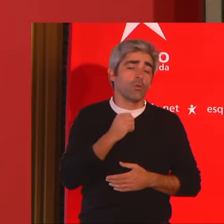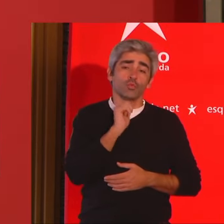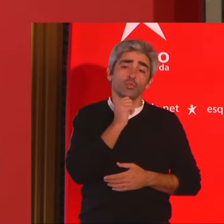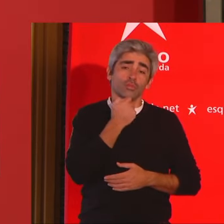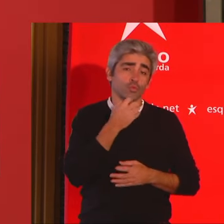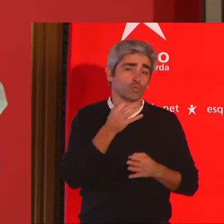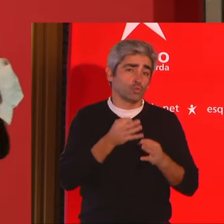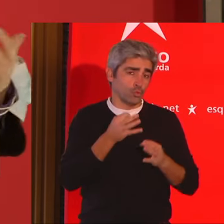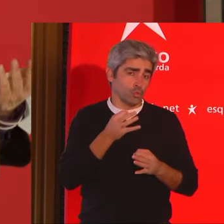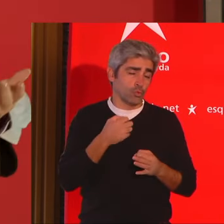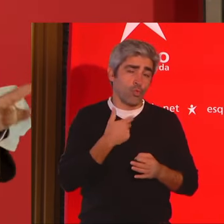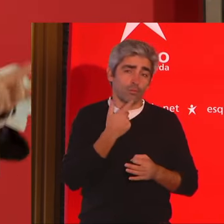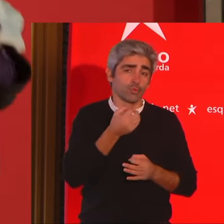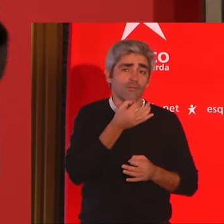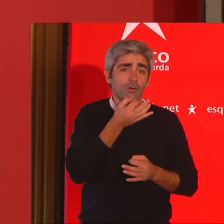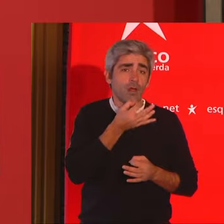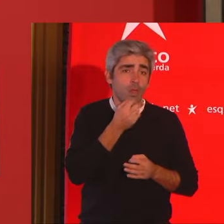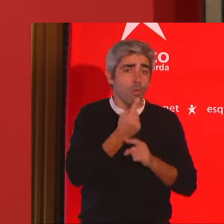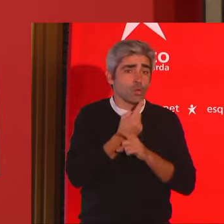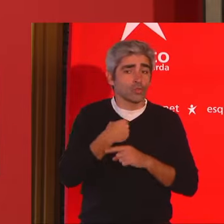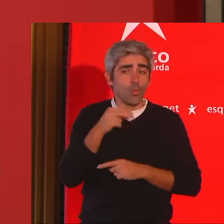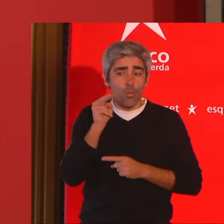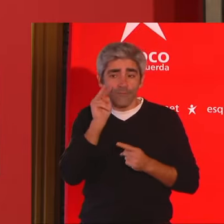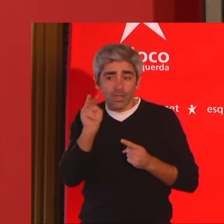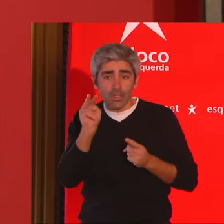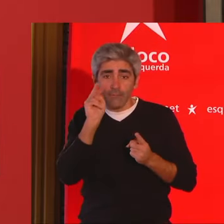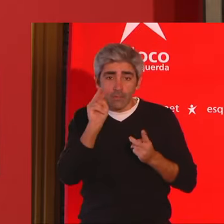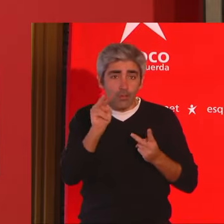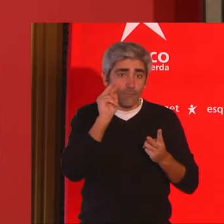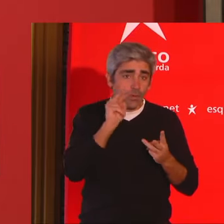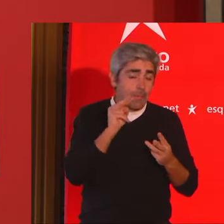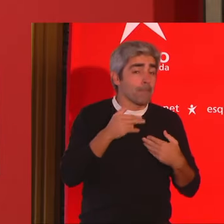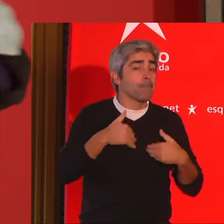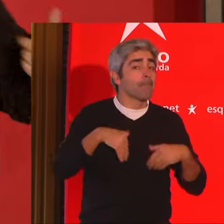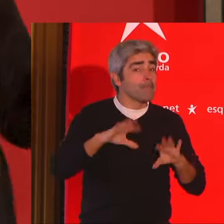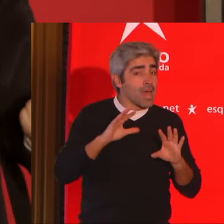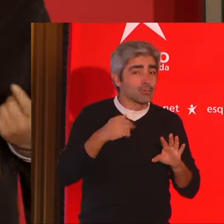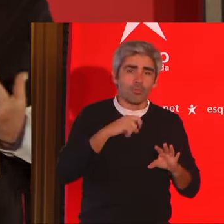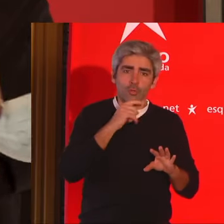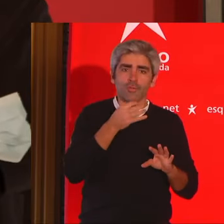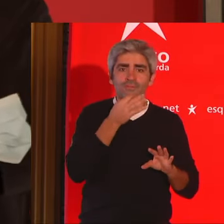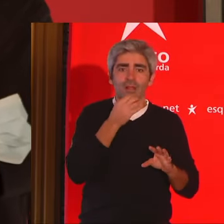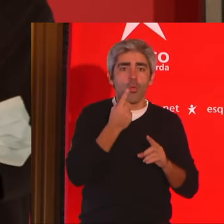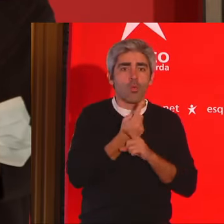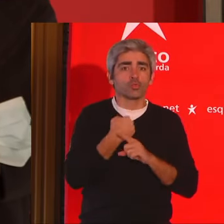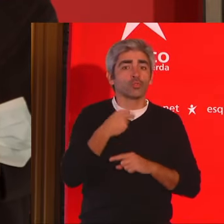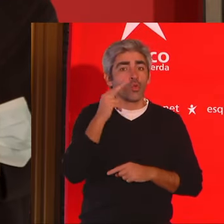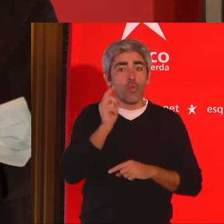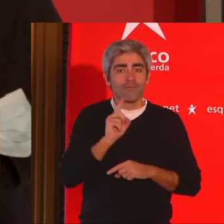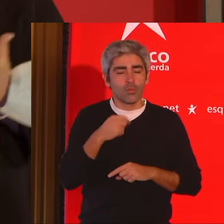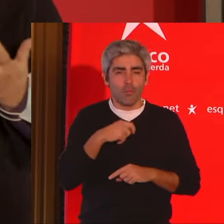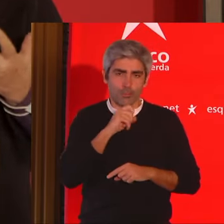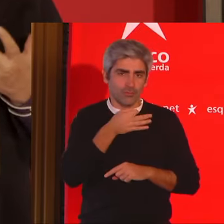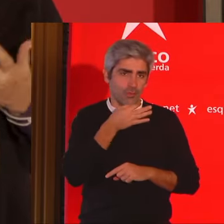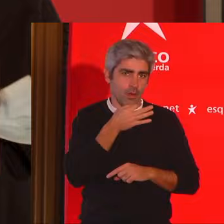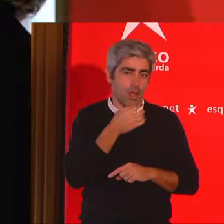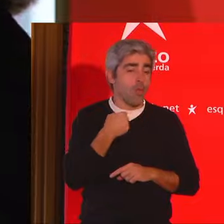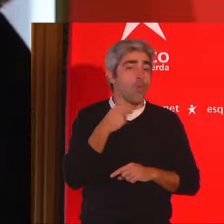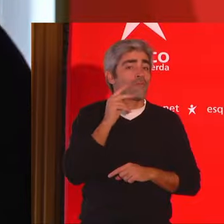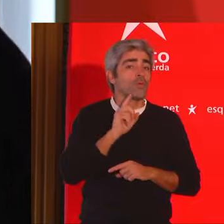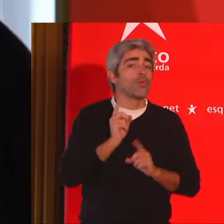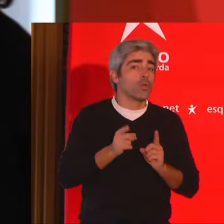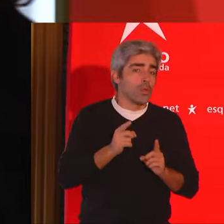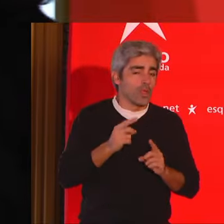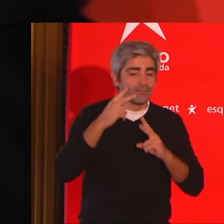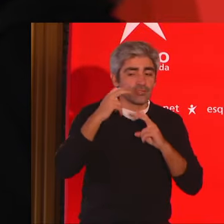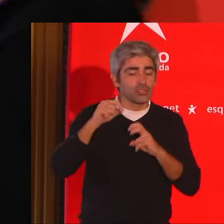de justiça. Não podia falar sobre o que tinha visto, mas podia falar sobre o que não tinha visto. E o que não tinha visto era